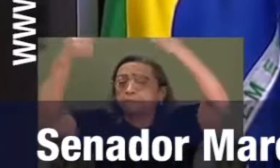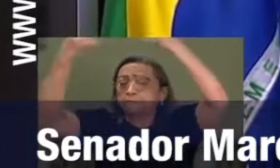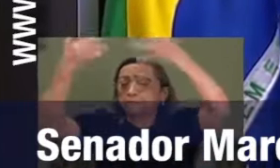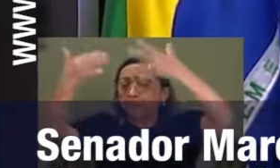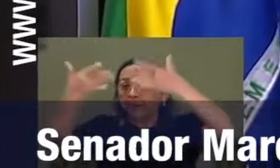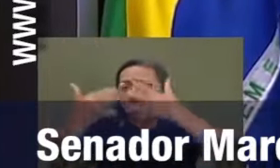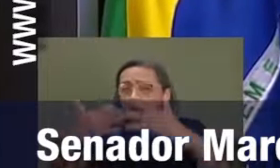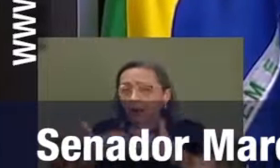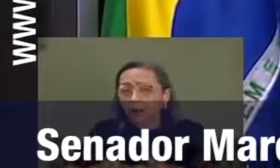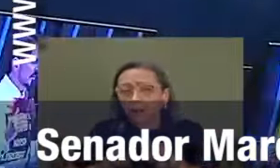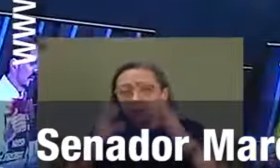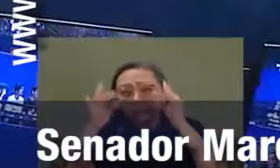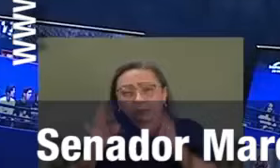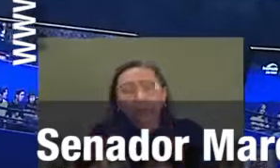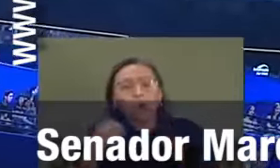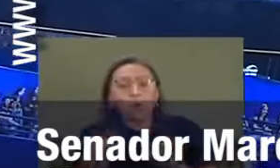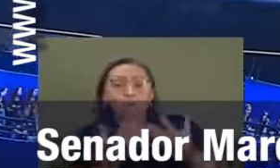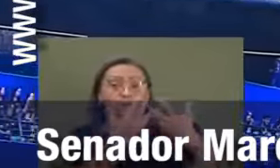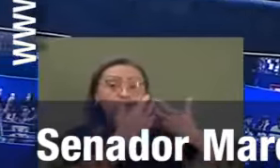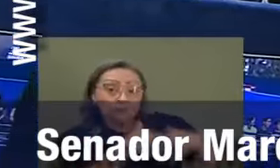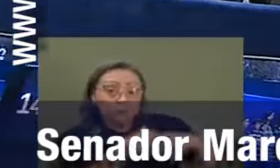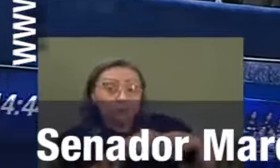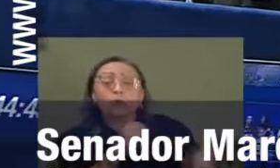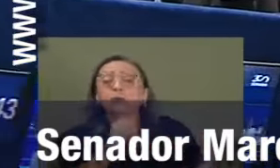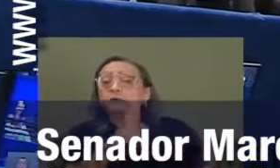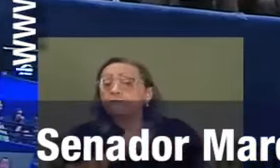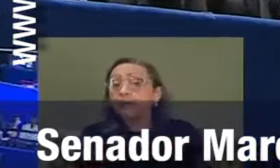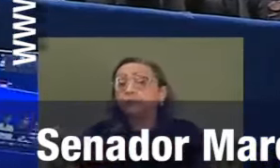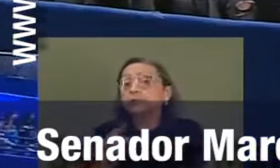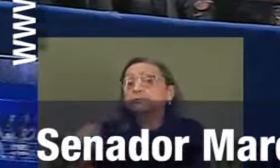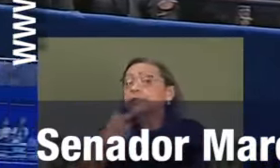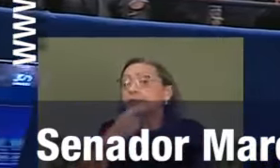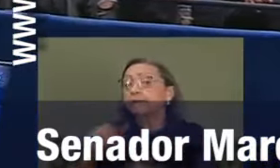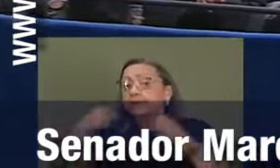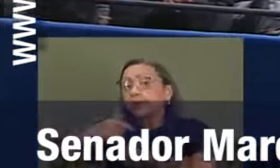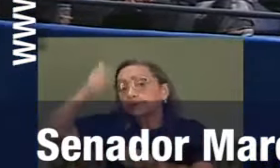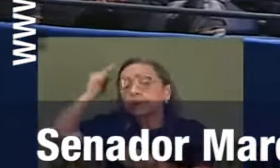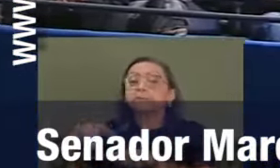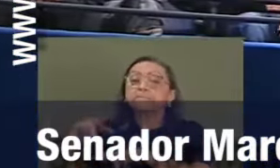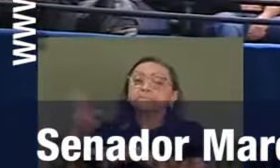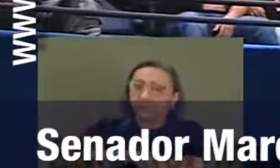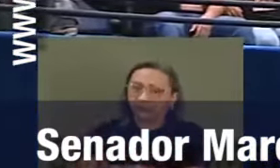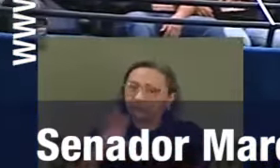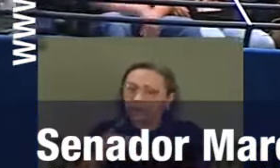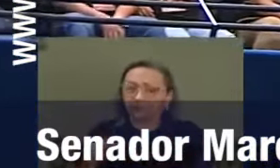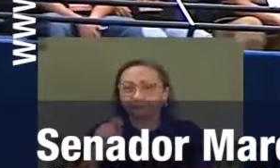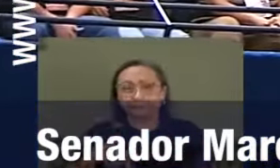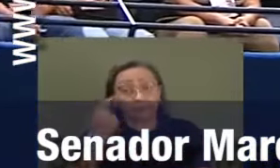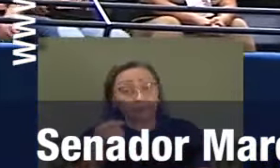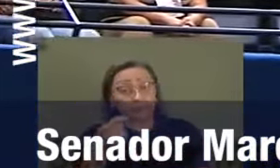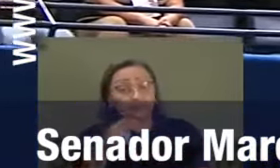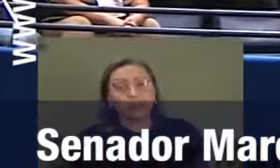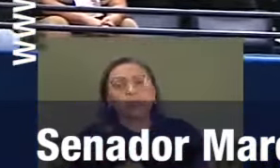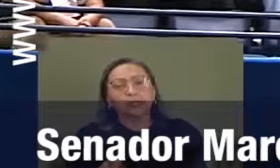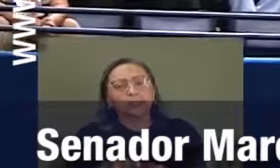e como é que irá o senhor Alexandre de Moraes ser preso. Bom, depois eu digo quais os motivos